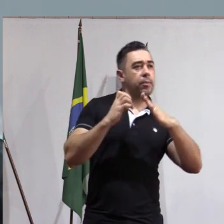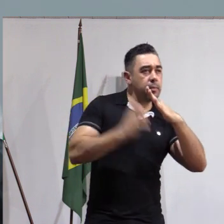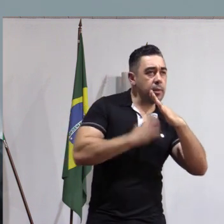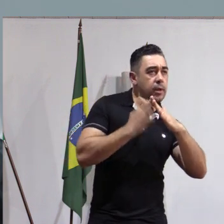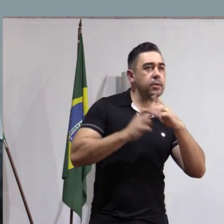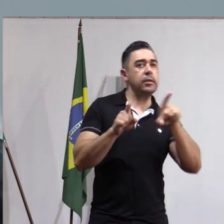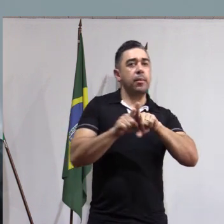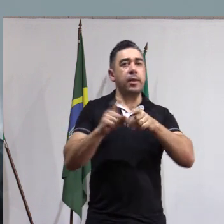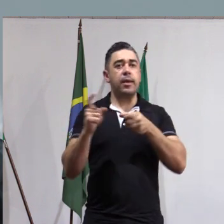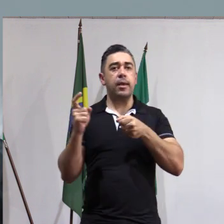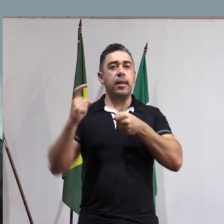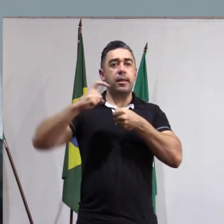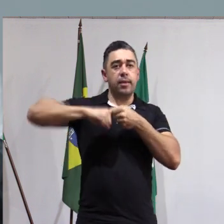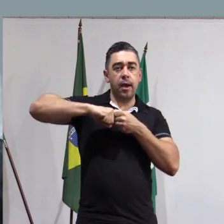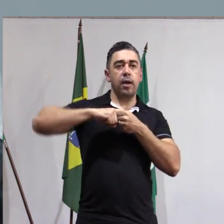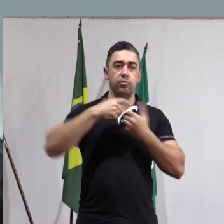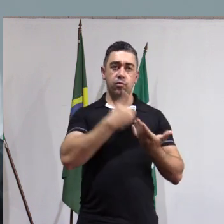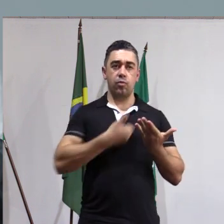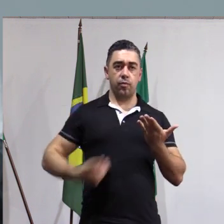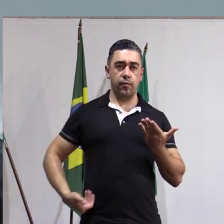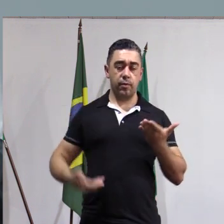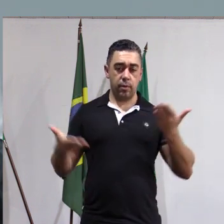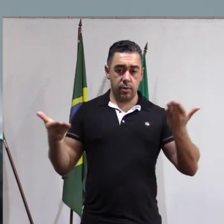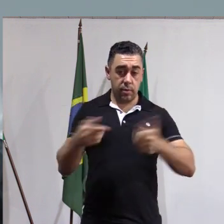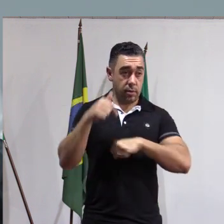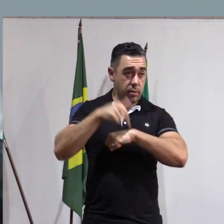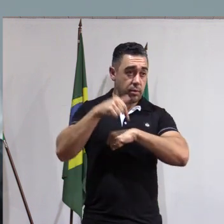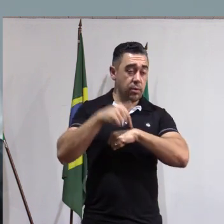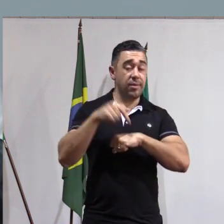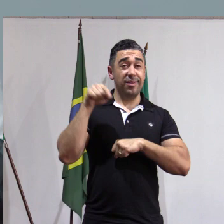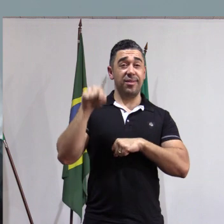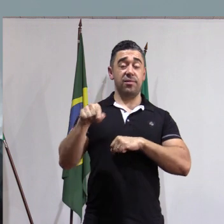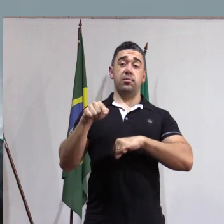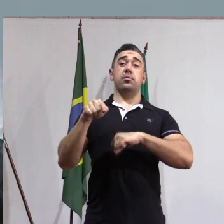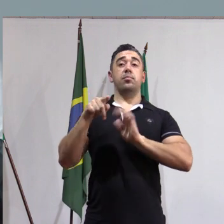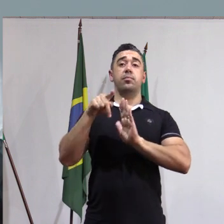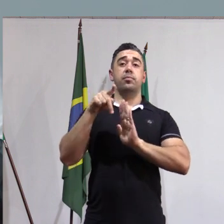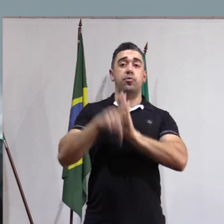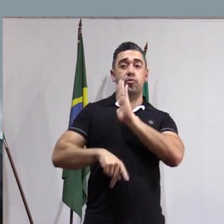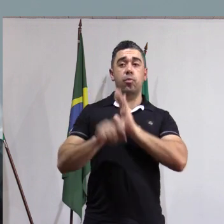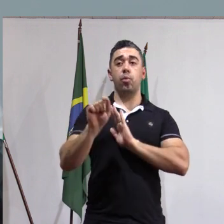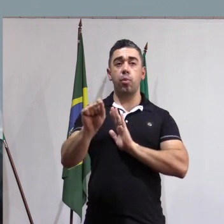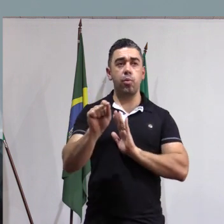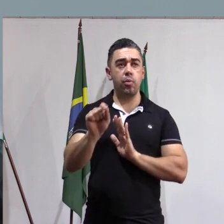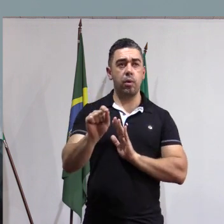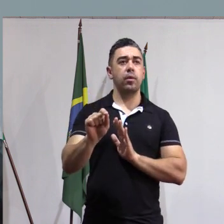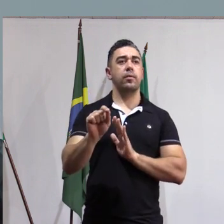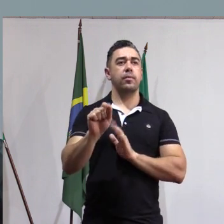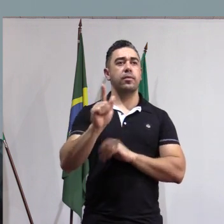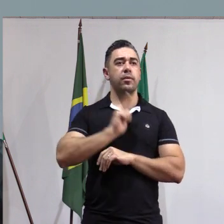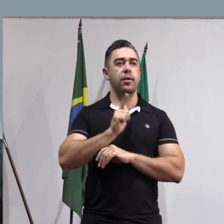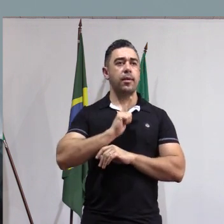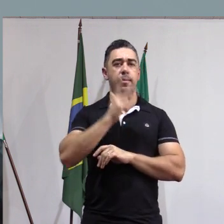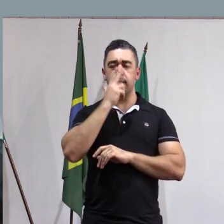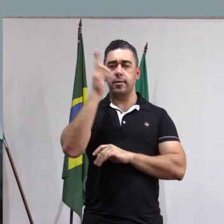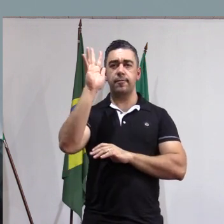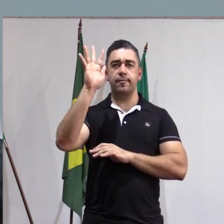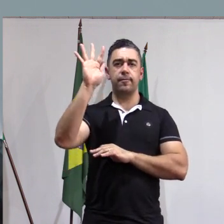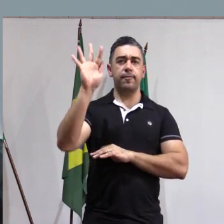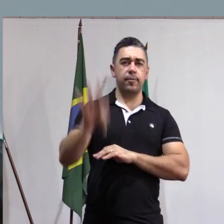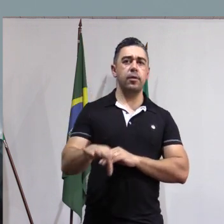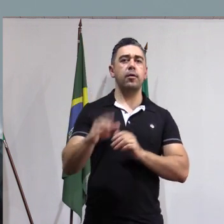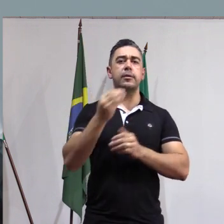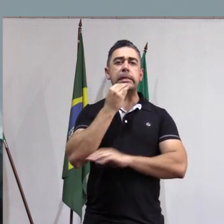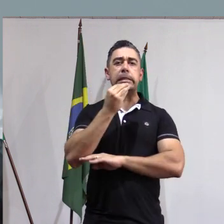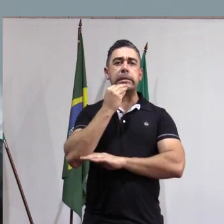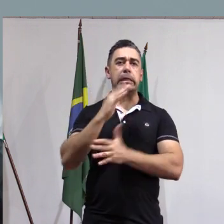e aliados desse governo. E esse projeto só vem para dar a cartada final para que